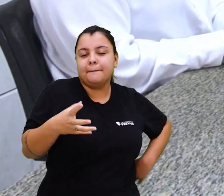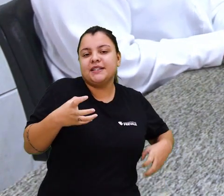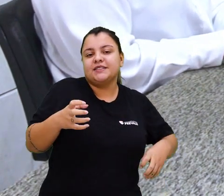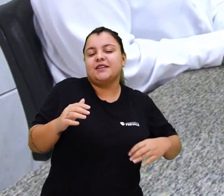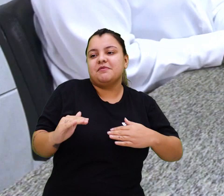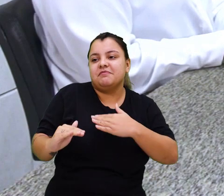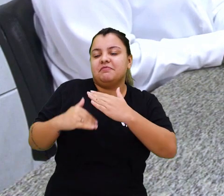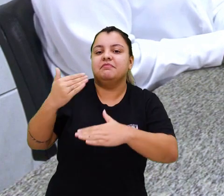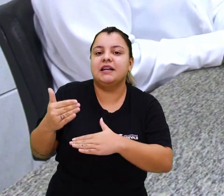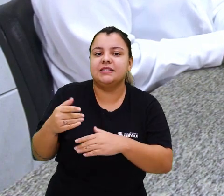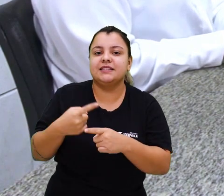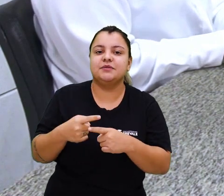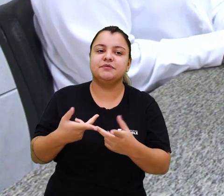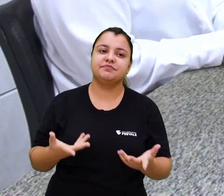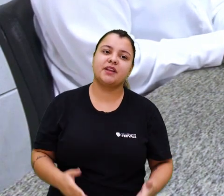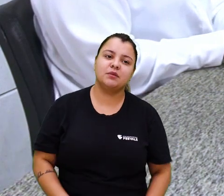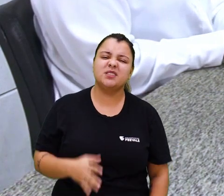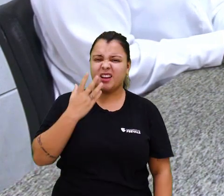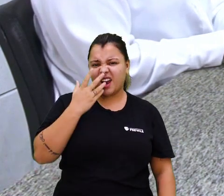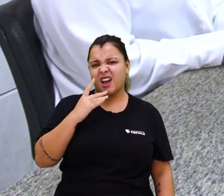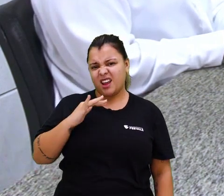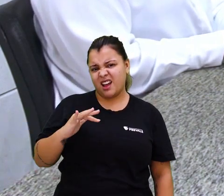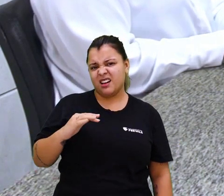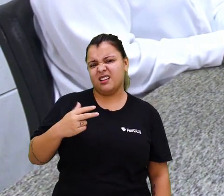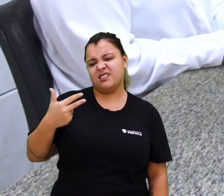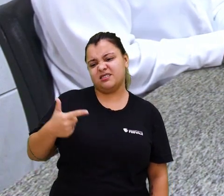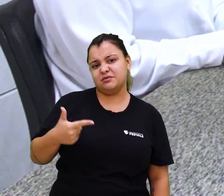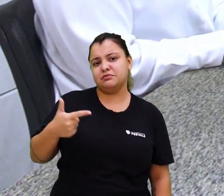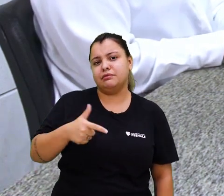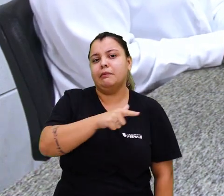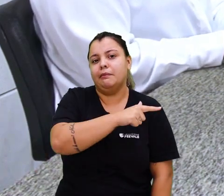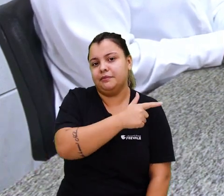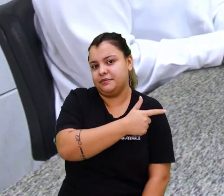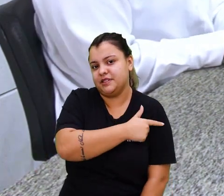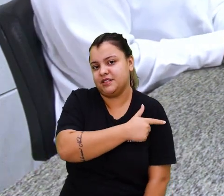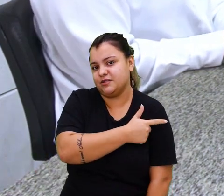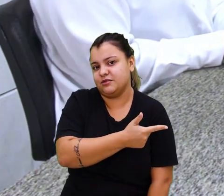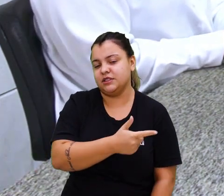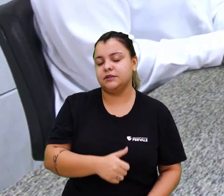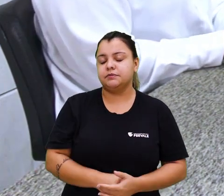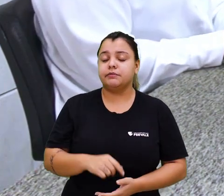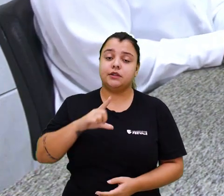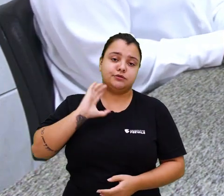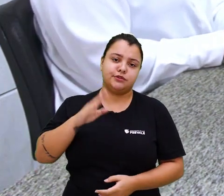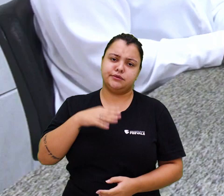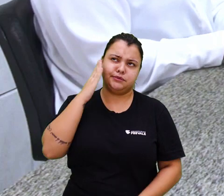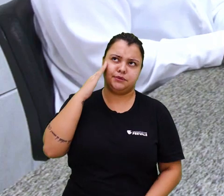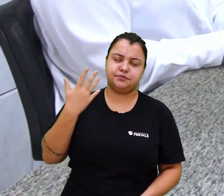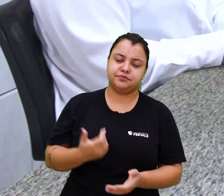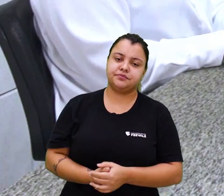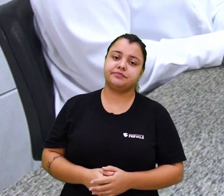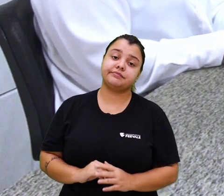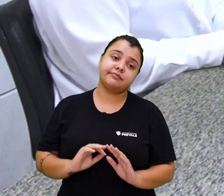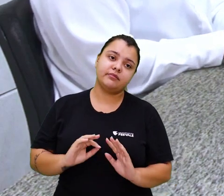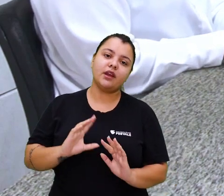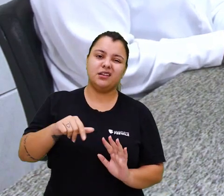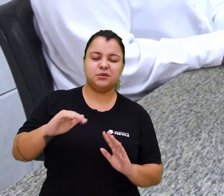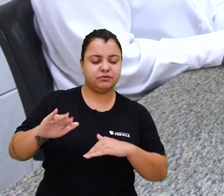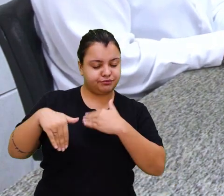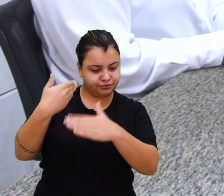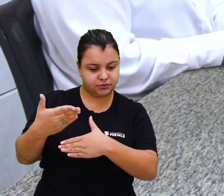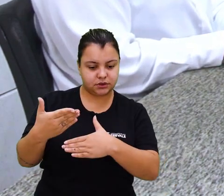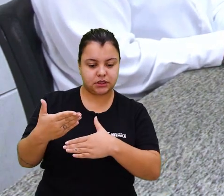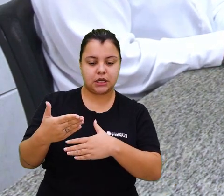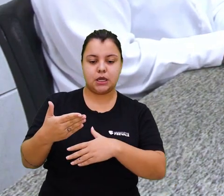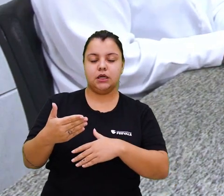passar porque achavam que eu tava era muito infantil para uma segunda série mas já tinha todo o conteúdo da primeira aí no fim me passaram